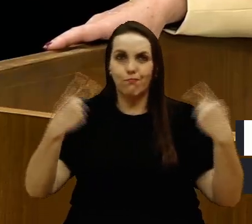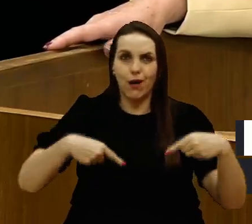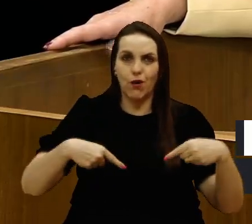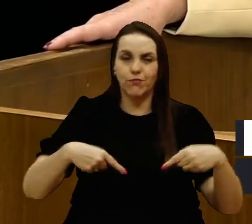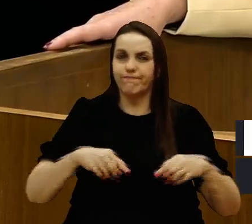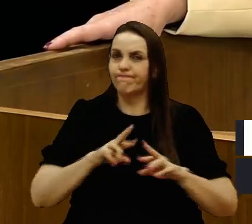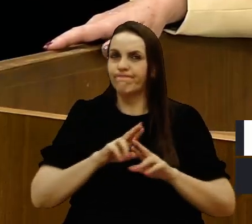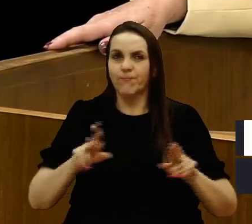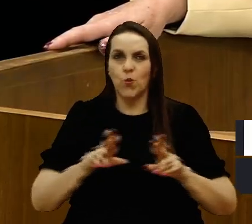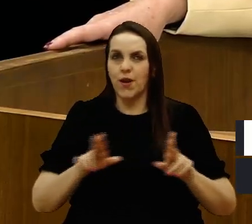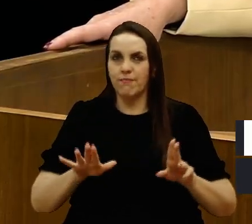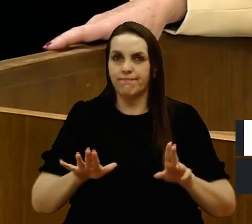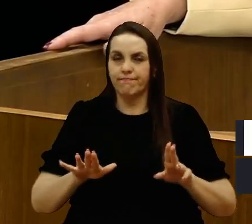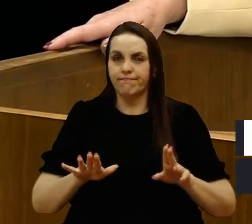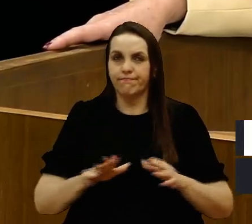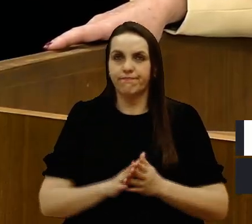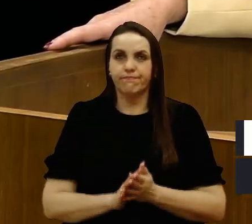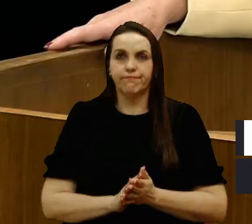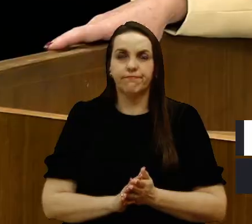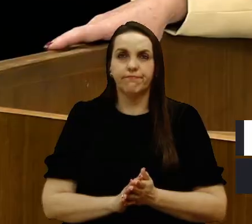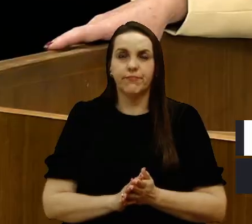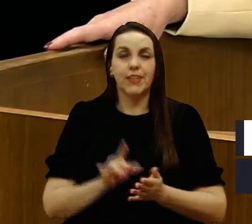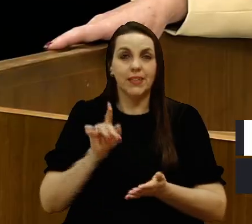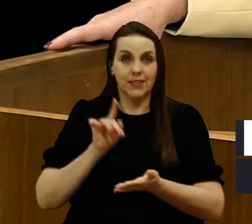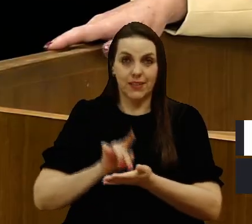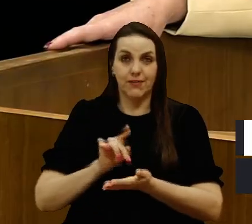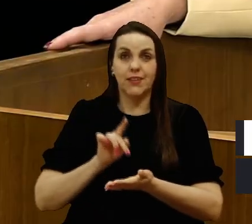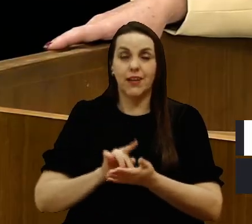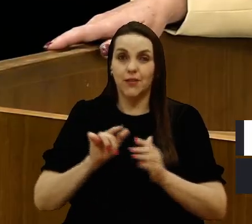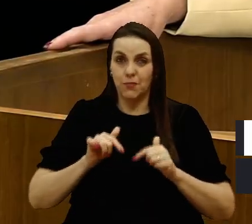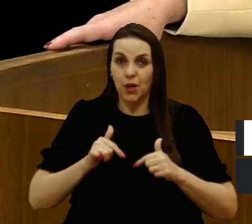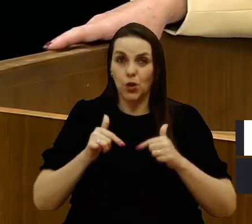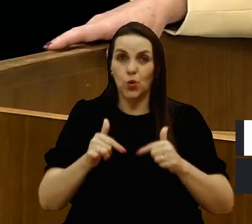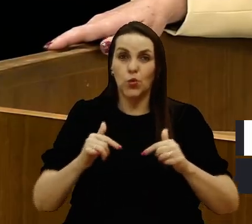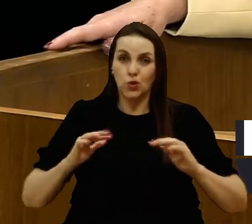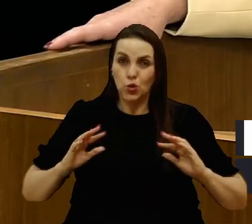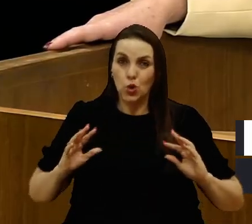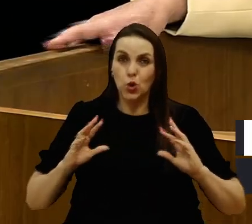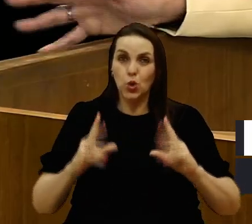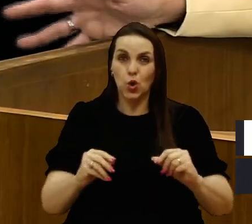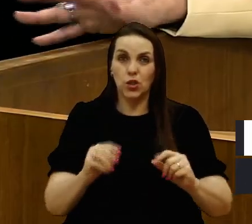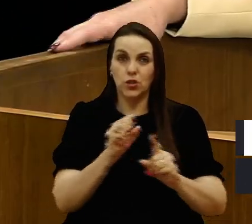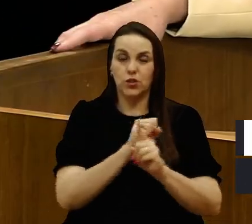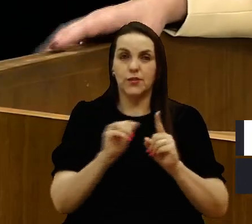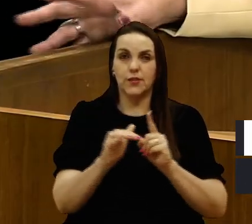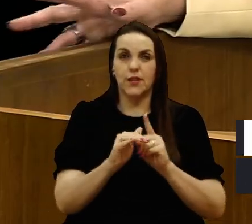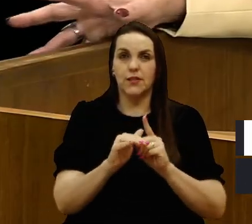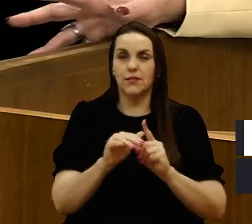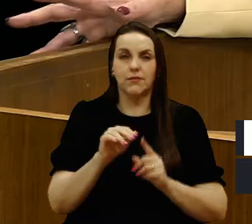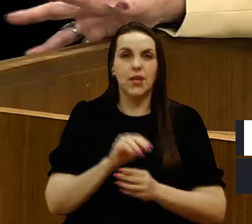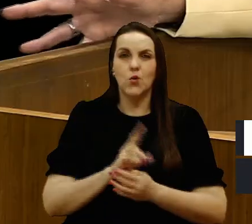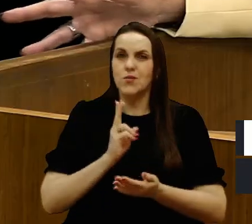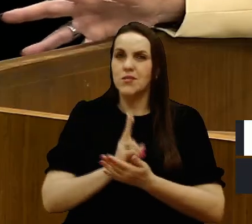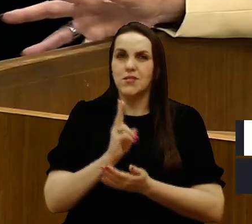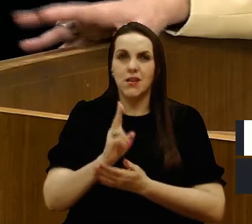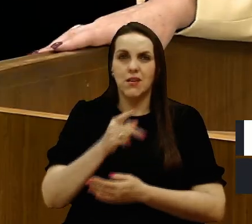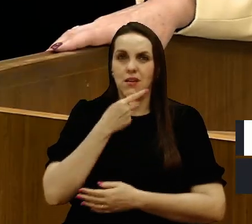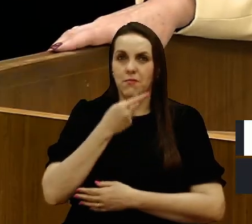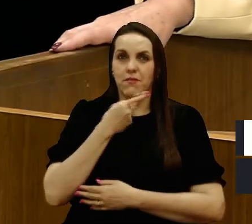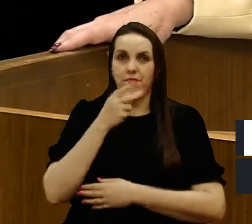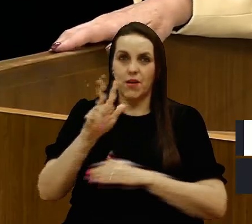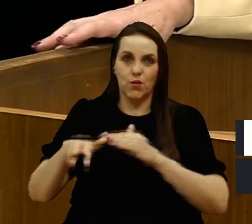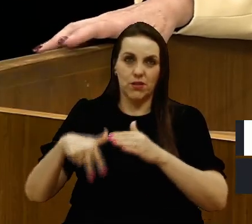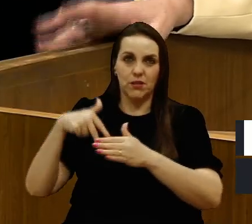essa polarização. Na verdade, é uma luta de toda a sociedade. Eu não canso, e já falei várias vezes nessa